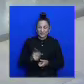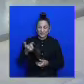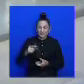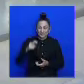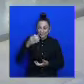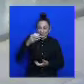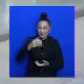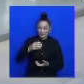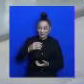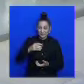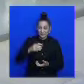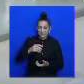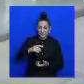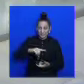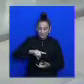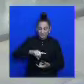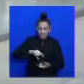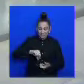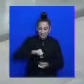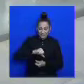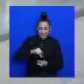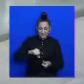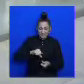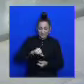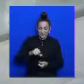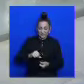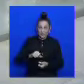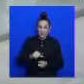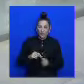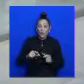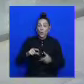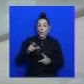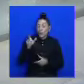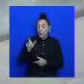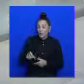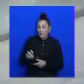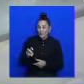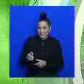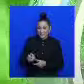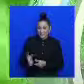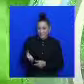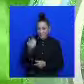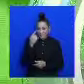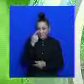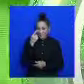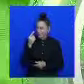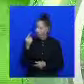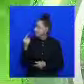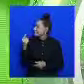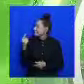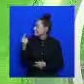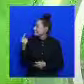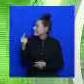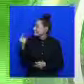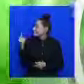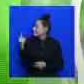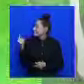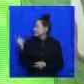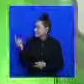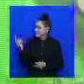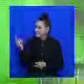Bola que vai para o suporte. Indicação agora da coluna 5. Bola posicionada,